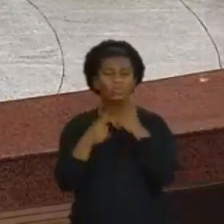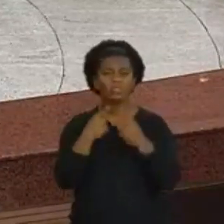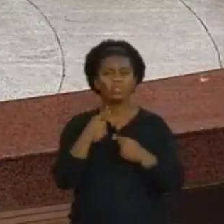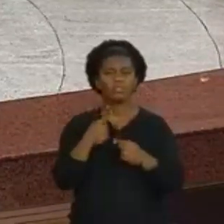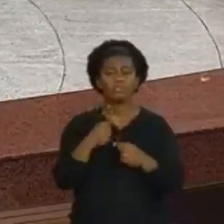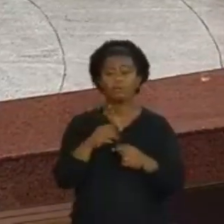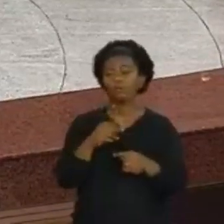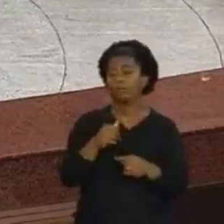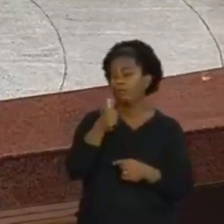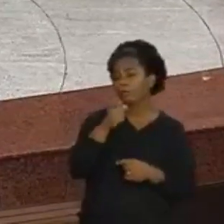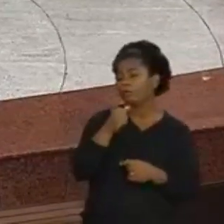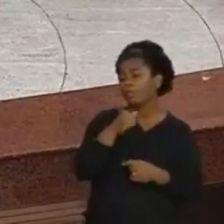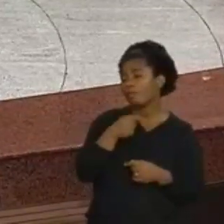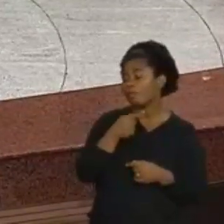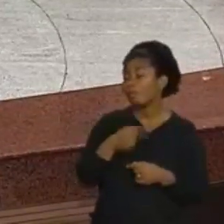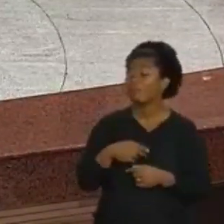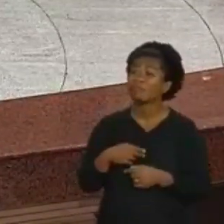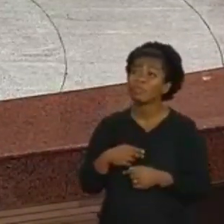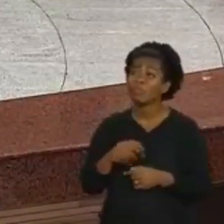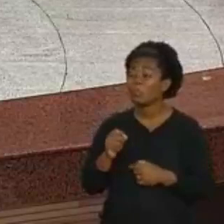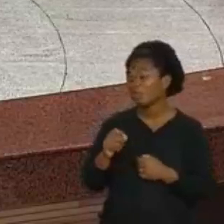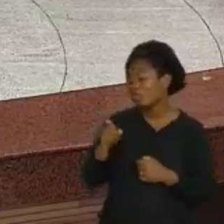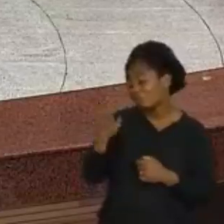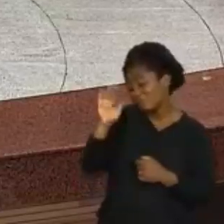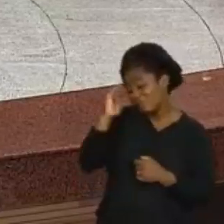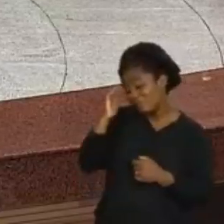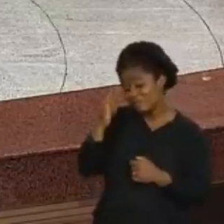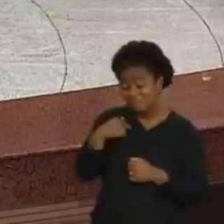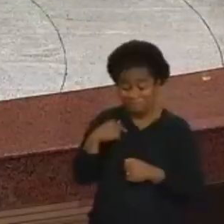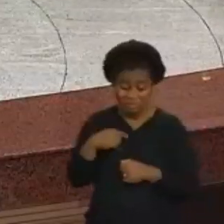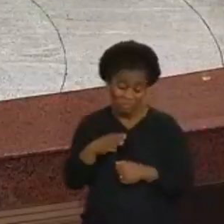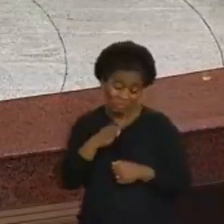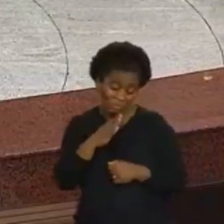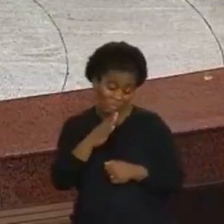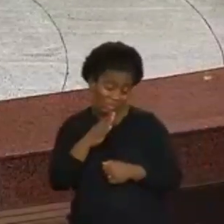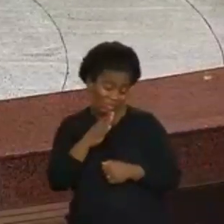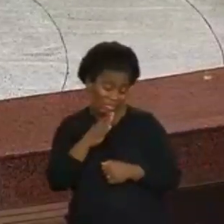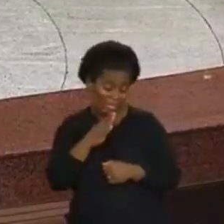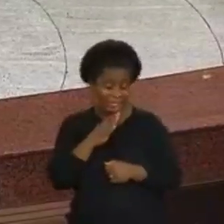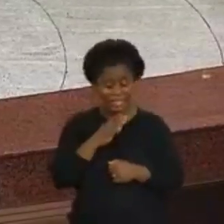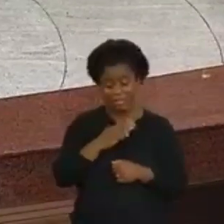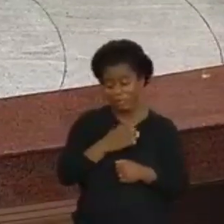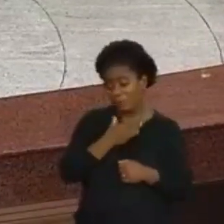senhor acha? Eu conheci um rapaz na internet, namoro com ele ou não?